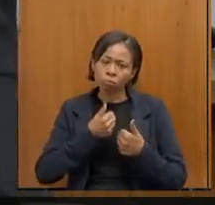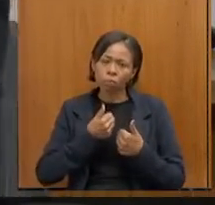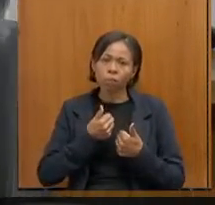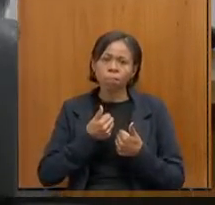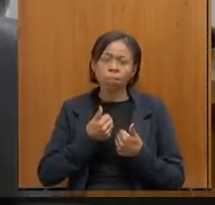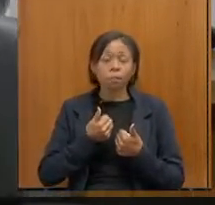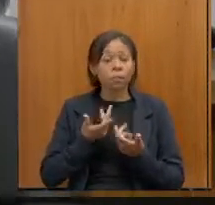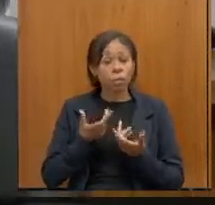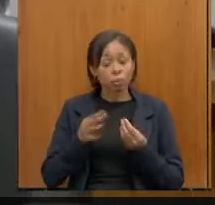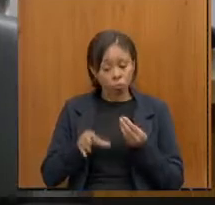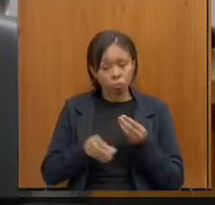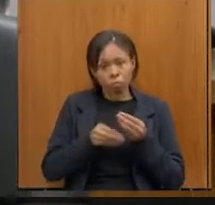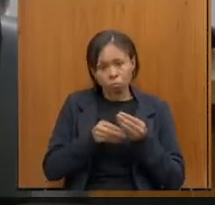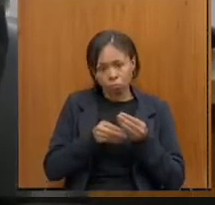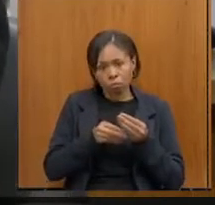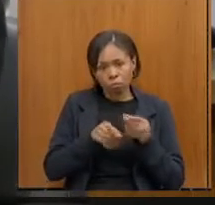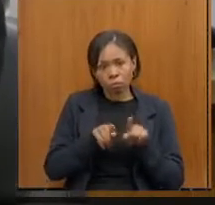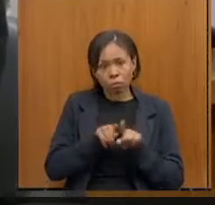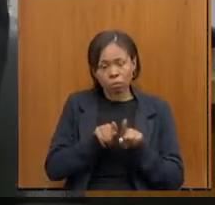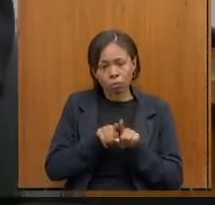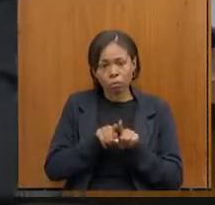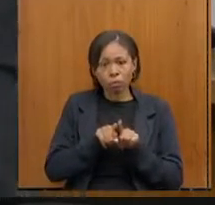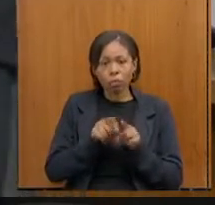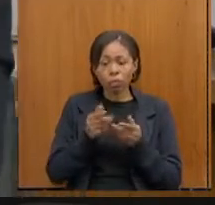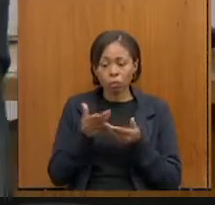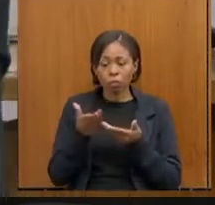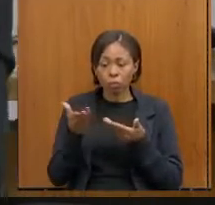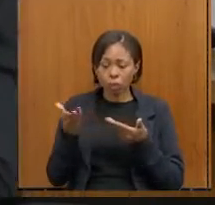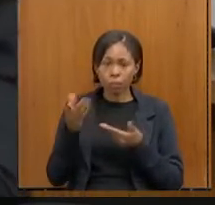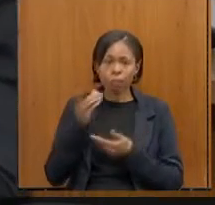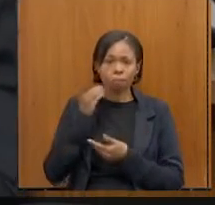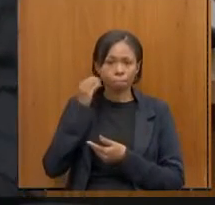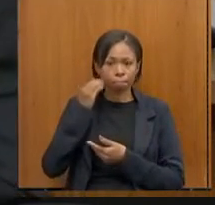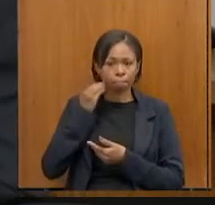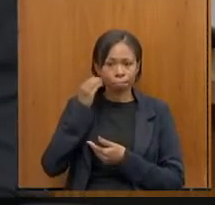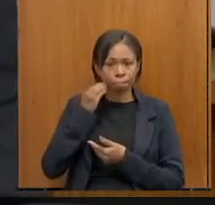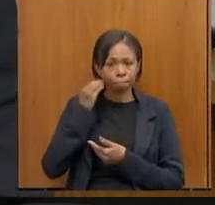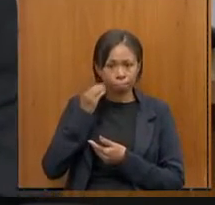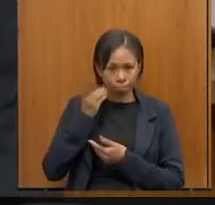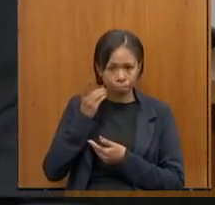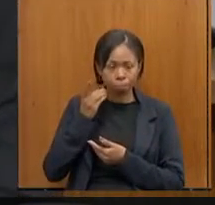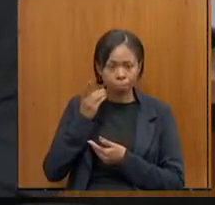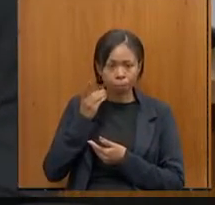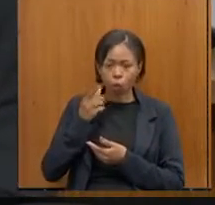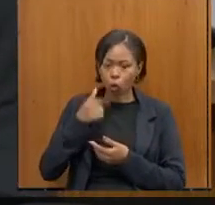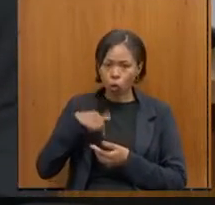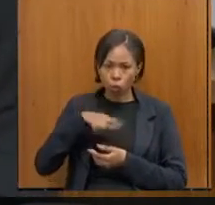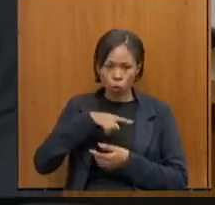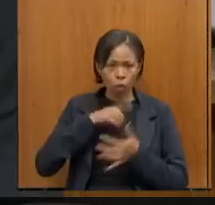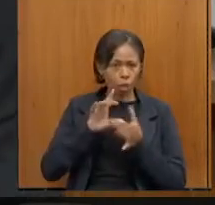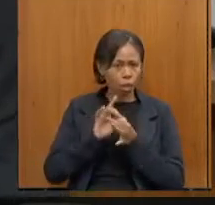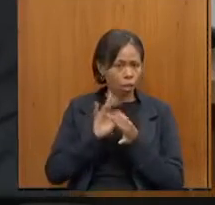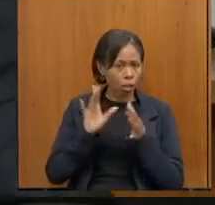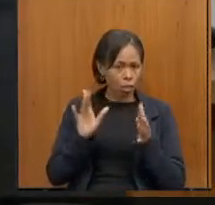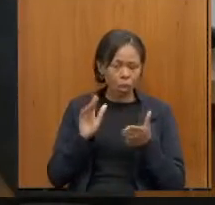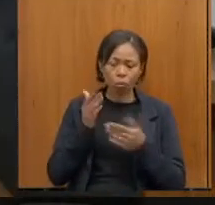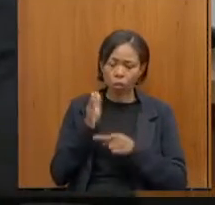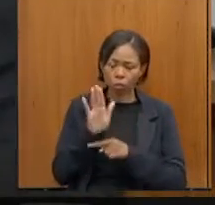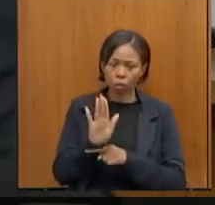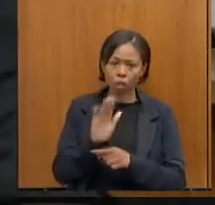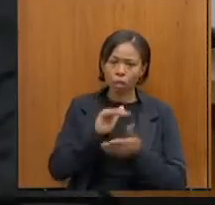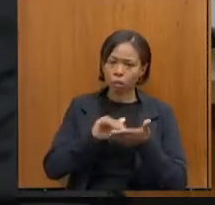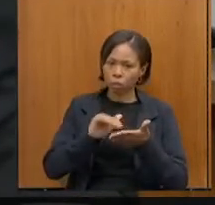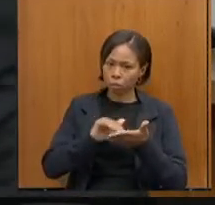então senhores deputados vendo da Cunha estamos à disposição da secretaria para atendê-los